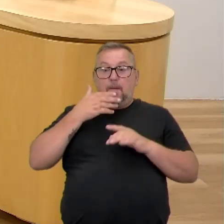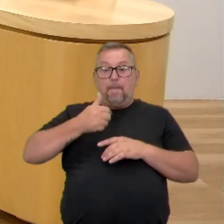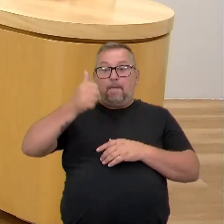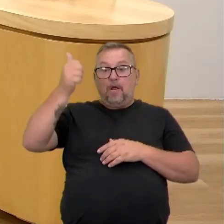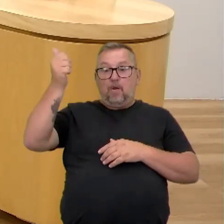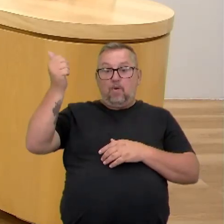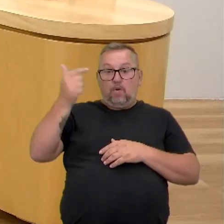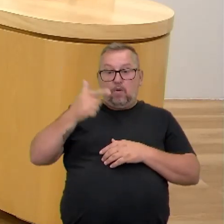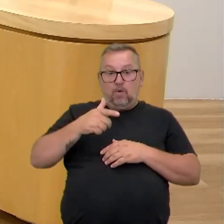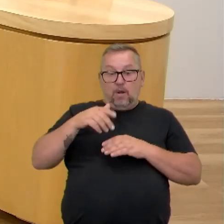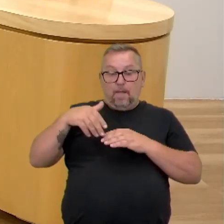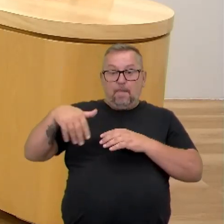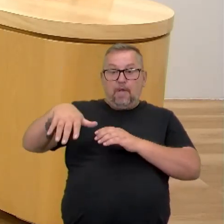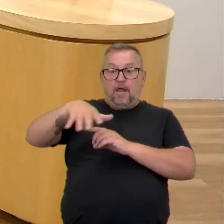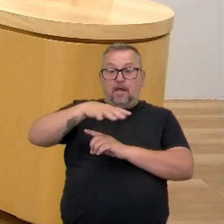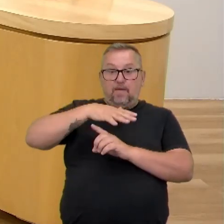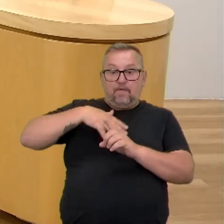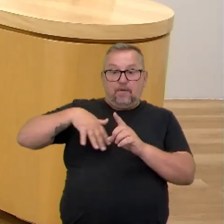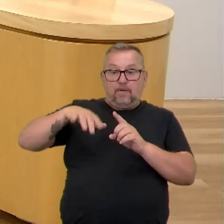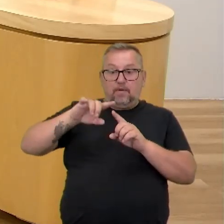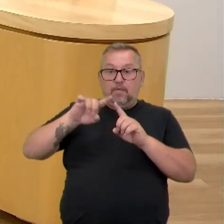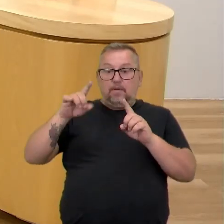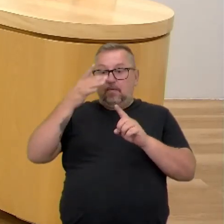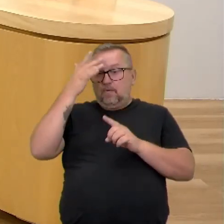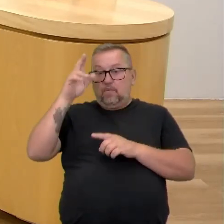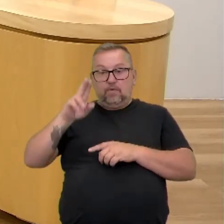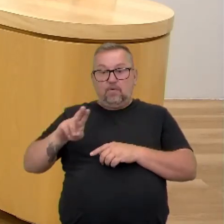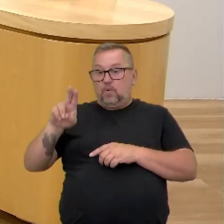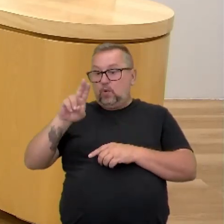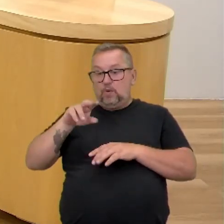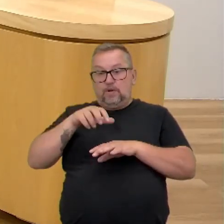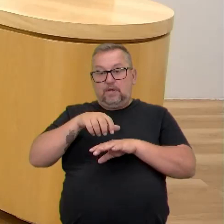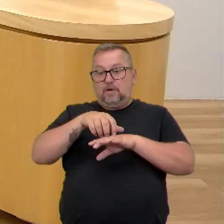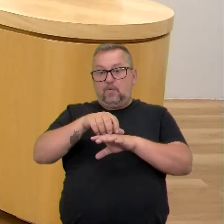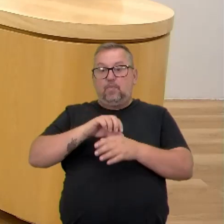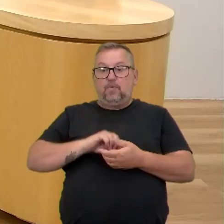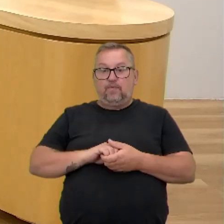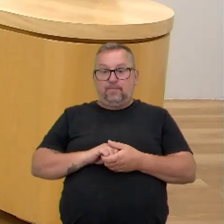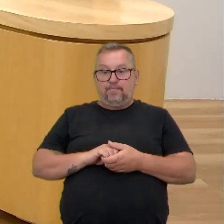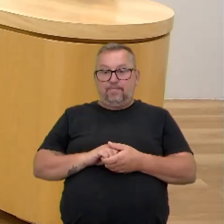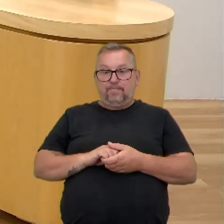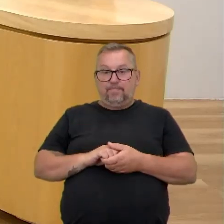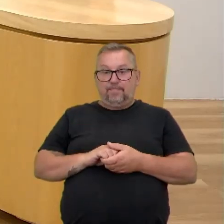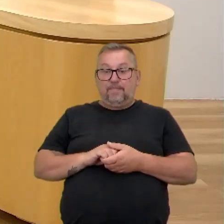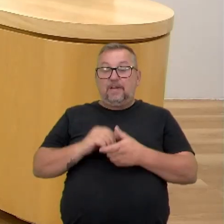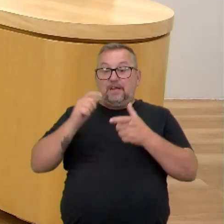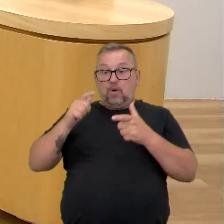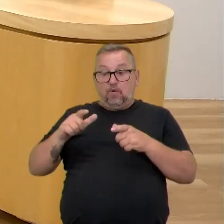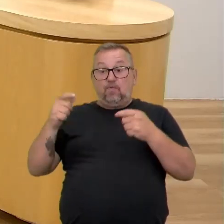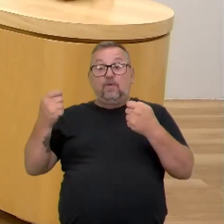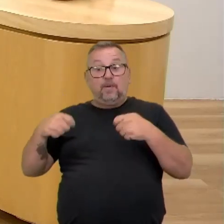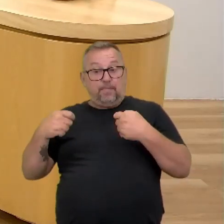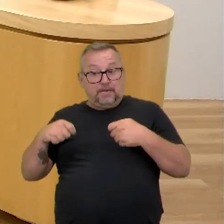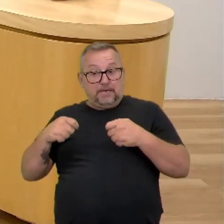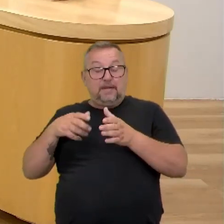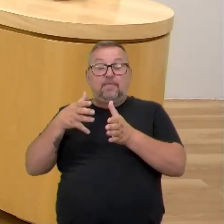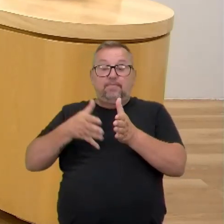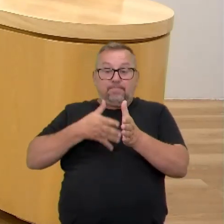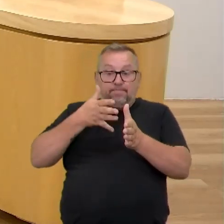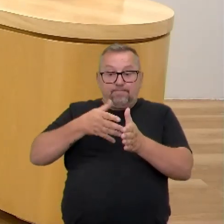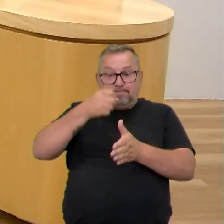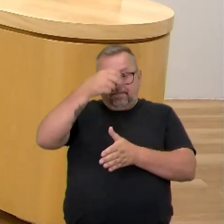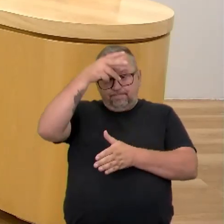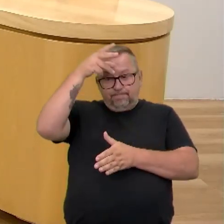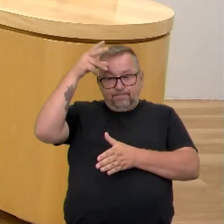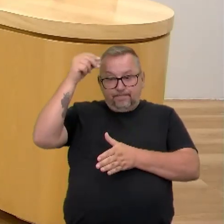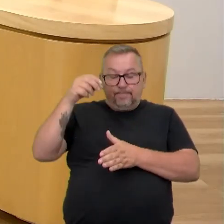bairros periféricos, só que essas pessoas não fazem uso desse transporte. E aí os bairros onde você realmente precisa de acesso a transporte para que essa